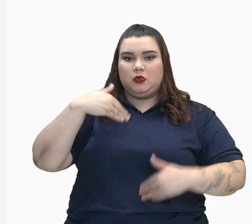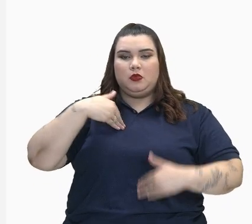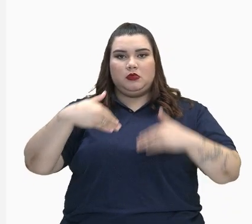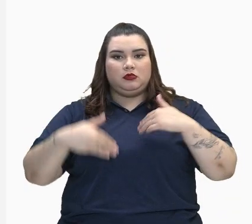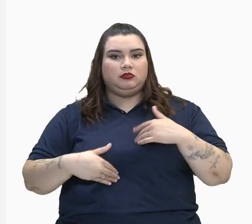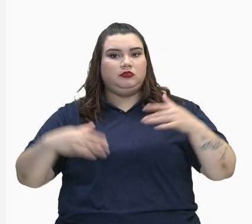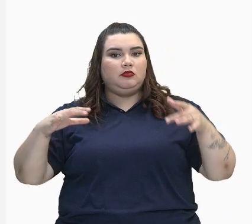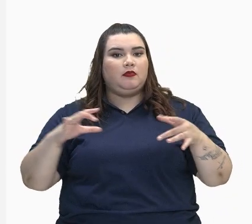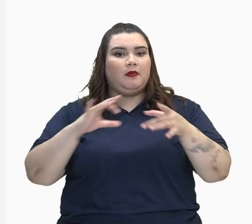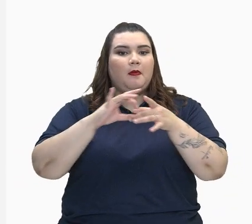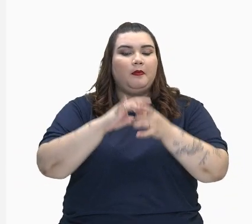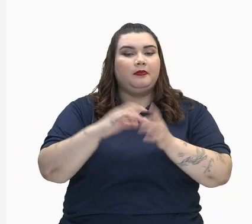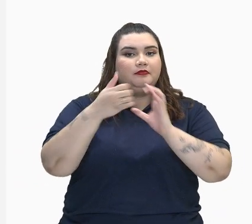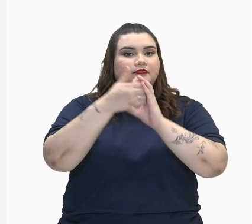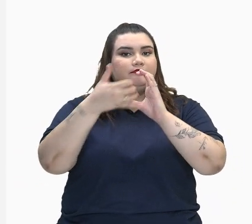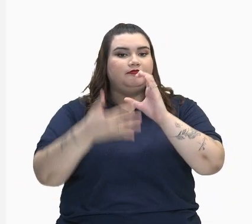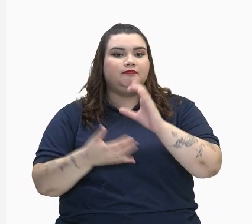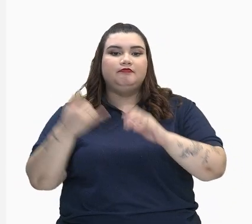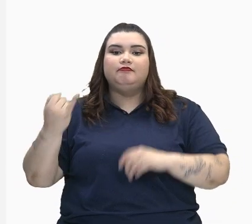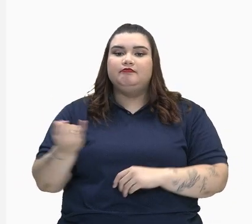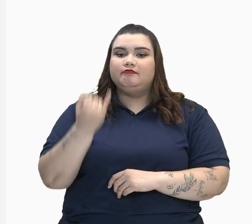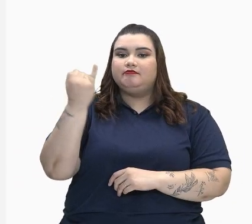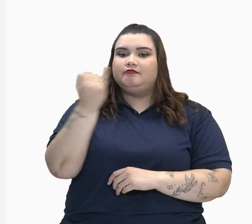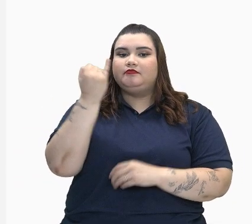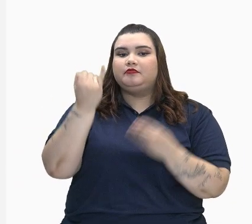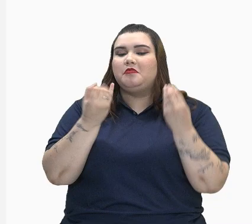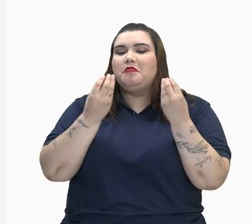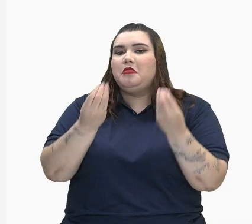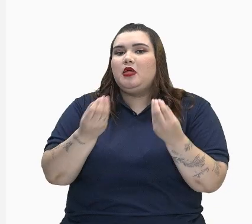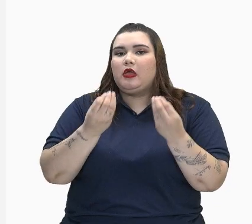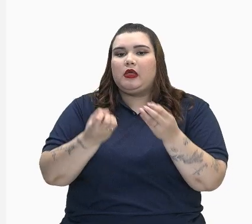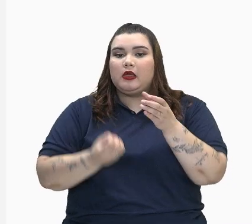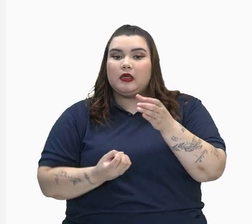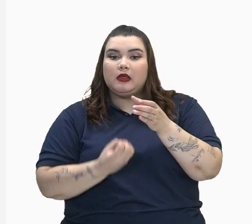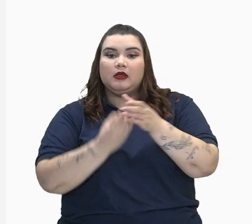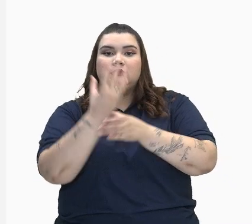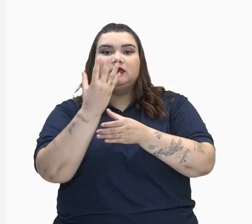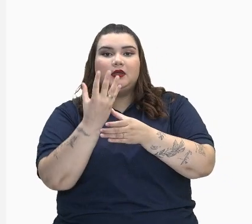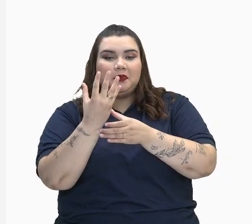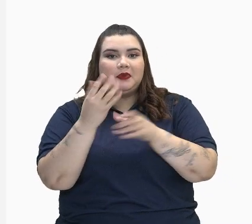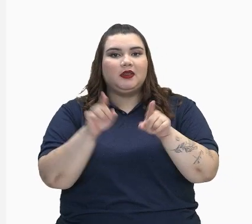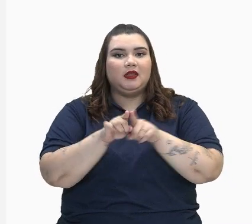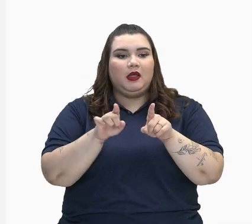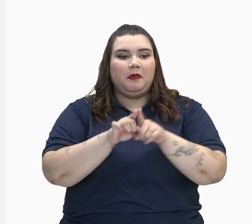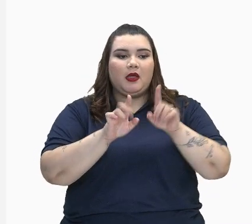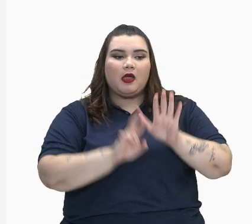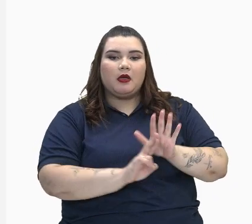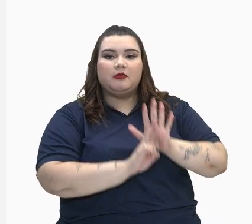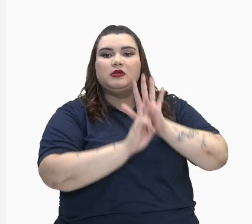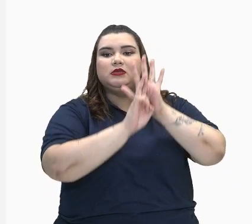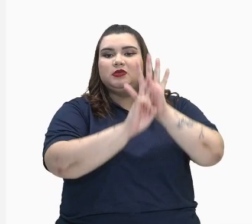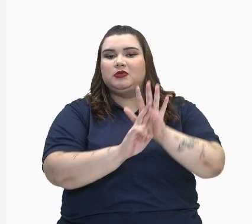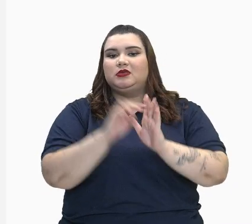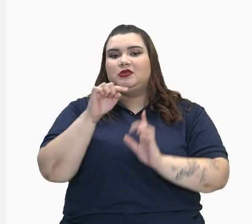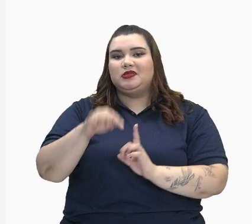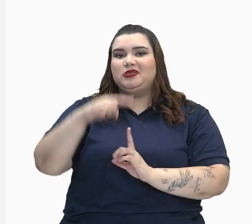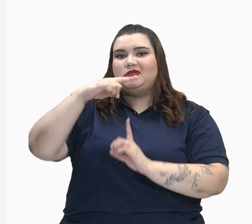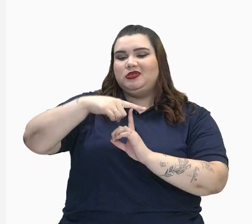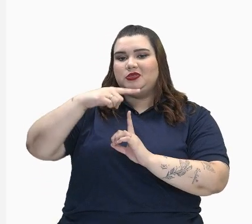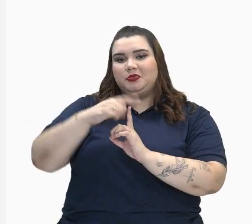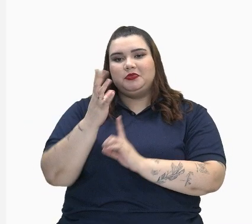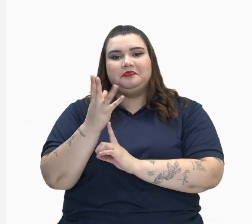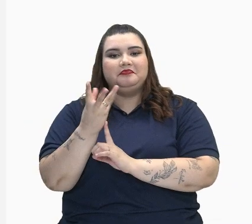e o movimento cênico são elementos essenciais para a criação e interpretação das